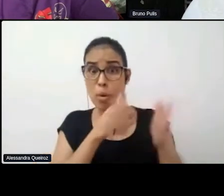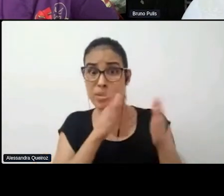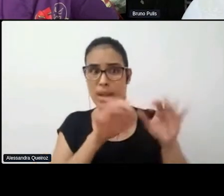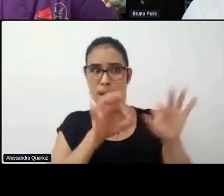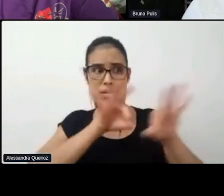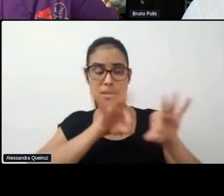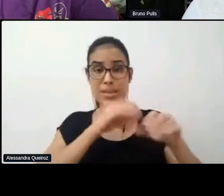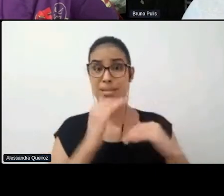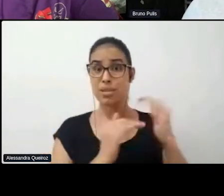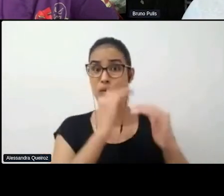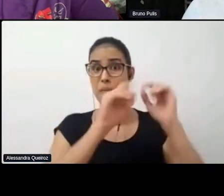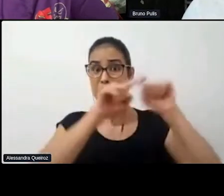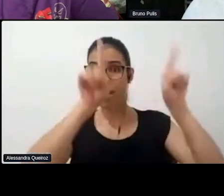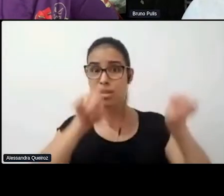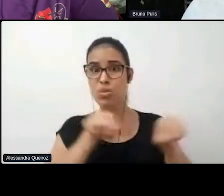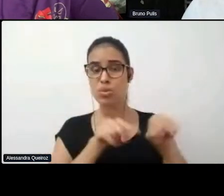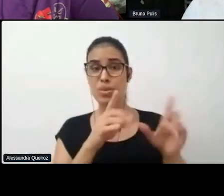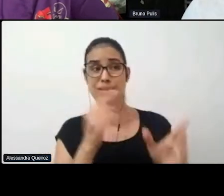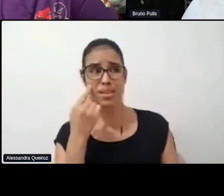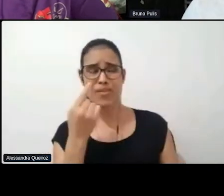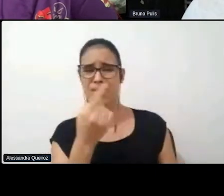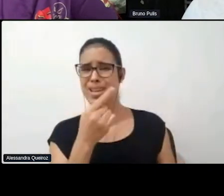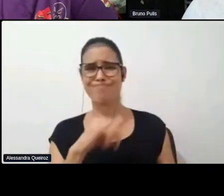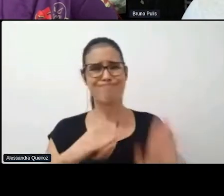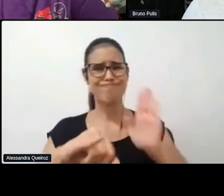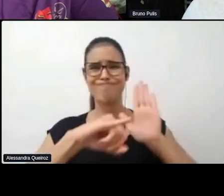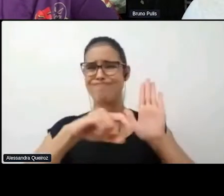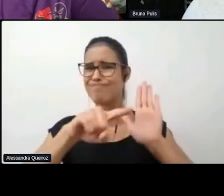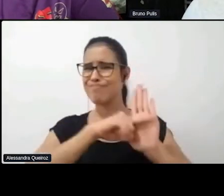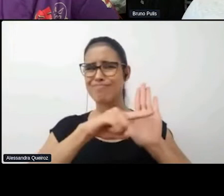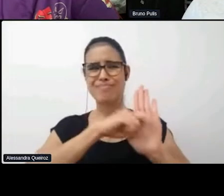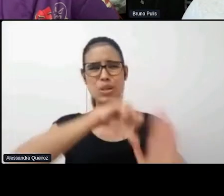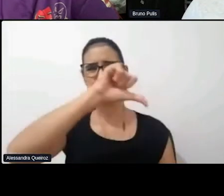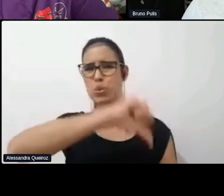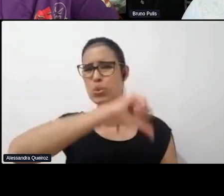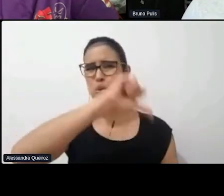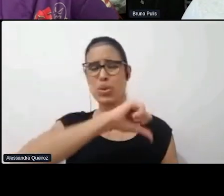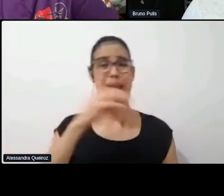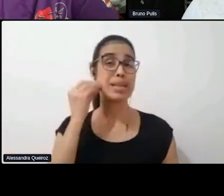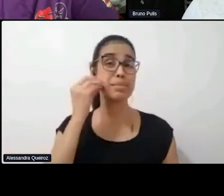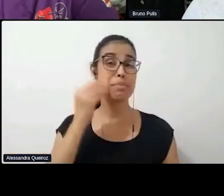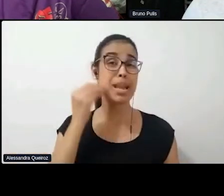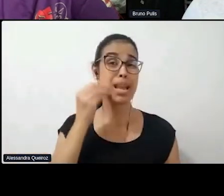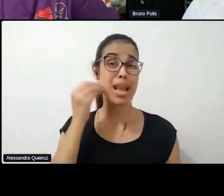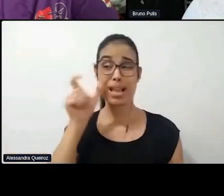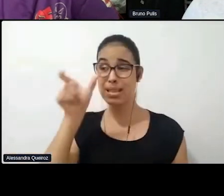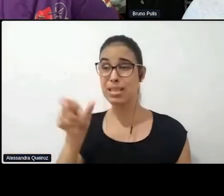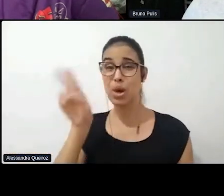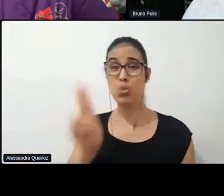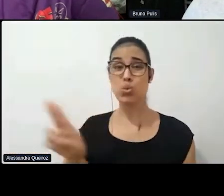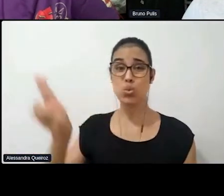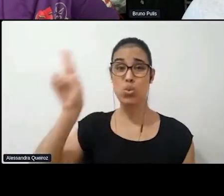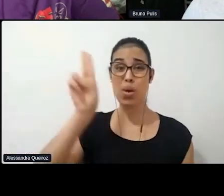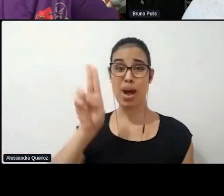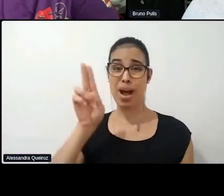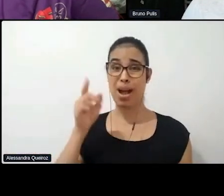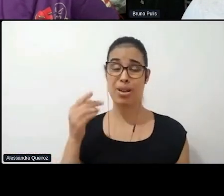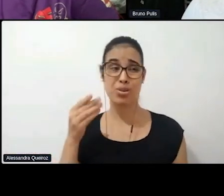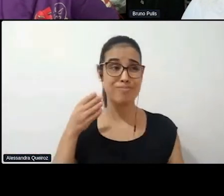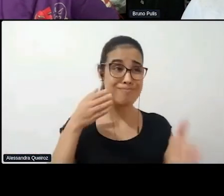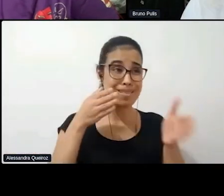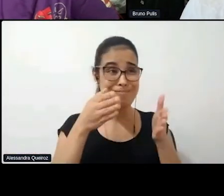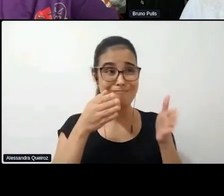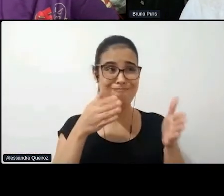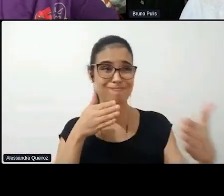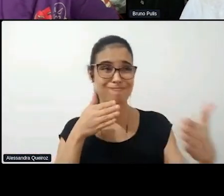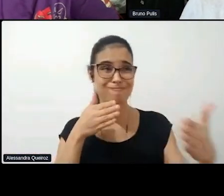e impacto positivo na experiência do usuário, para que ele tenha um caminho feliz, para que os pontos